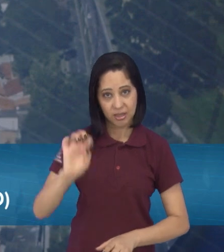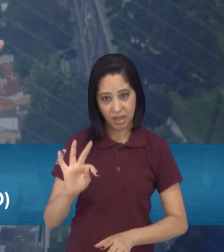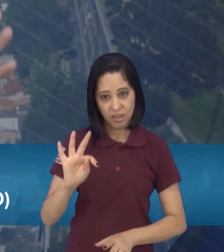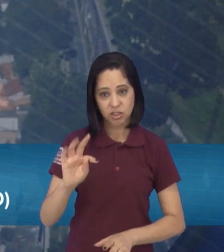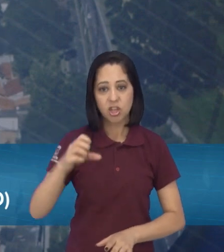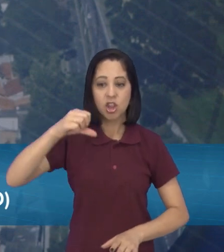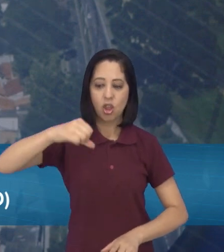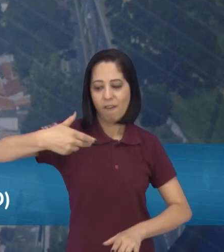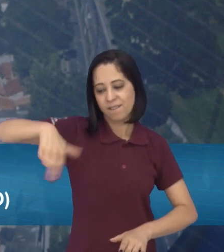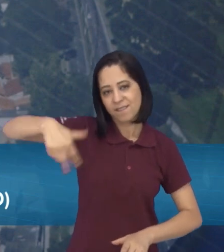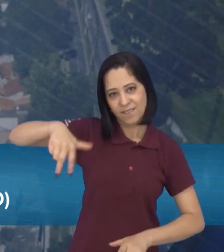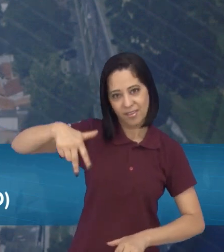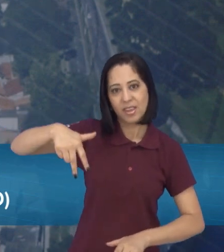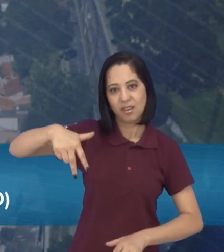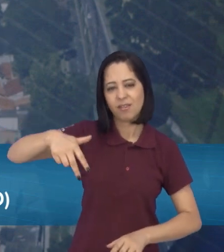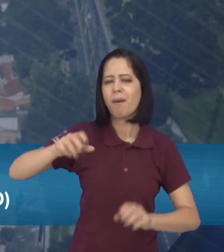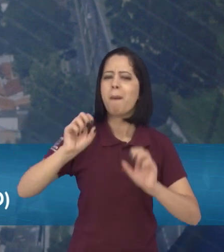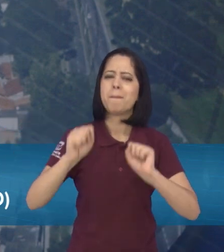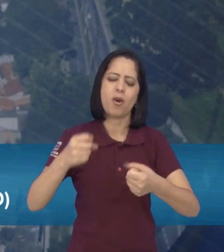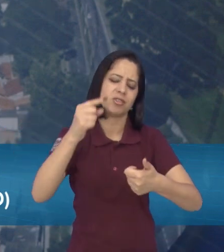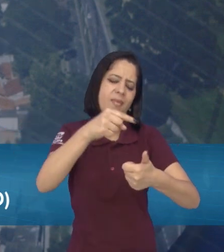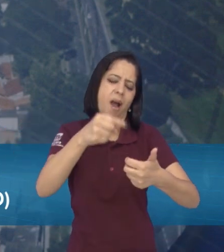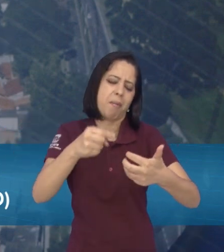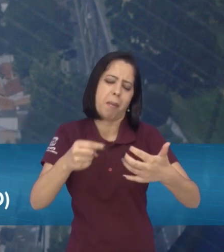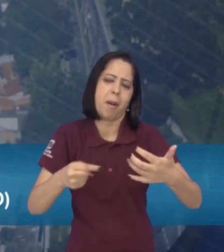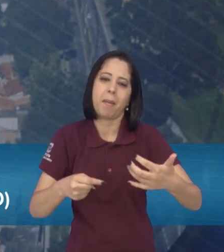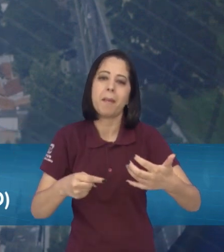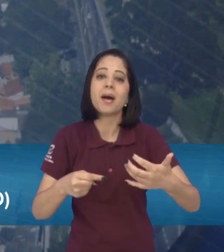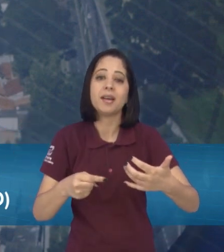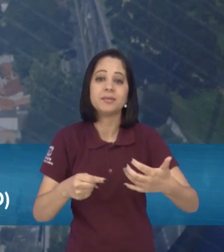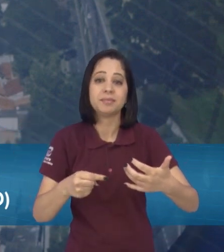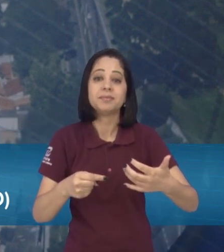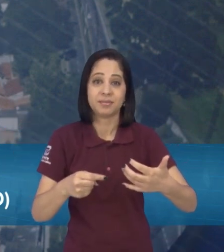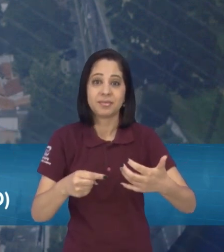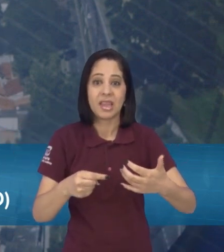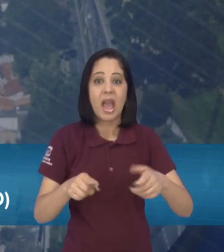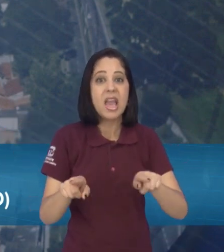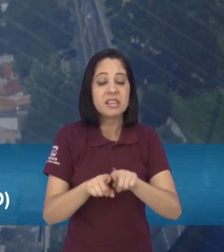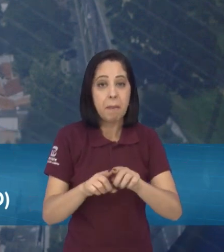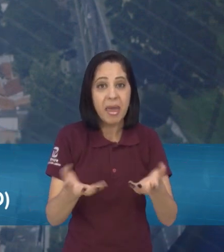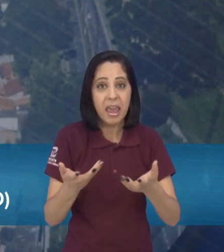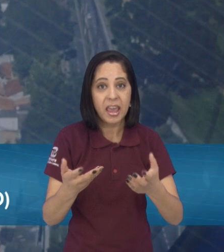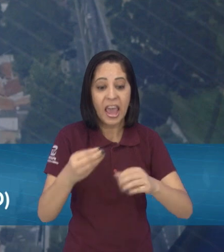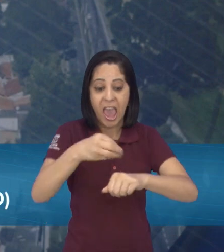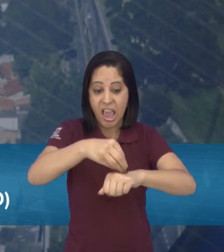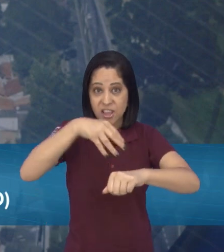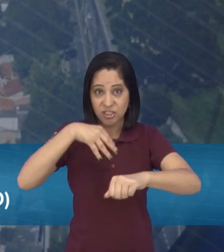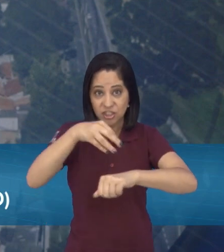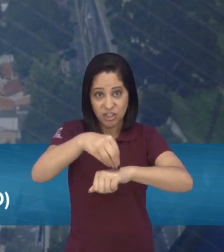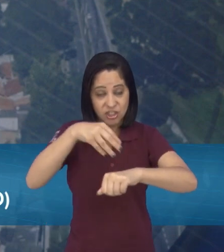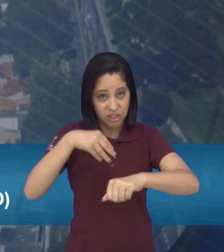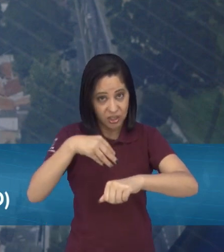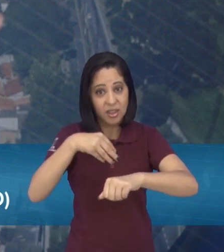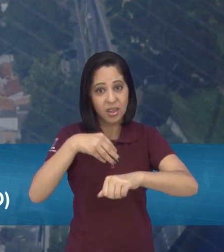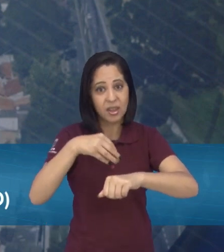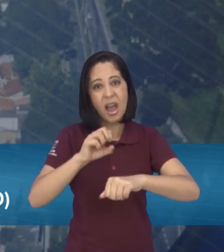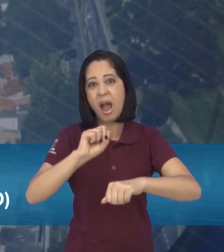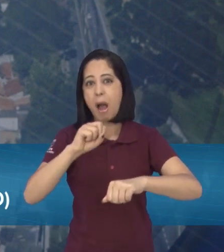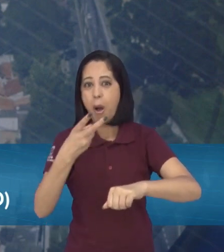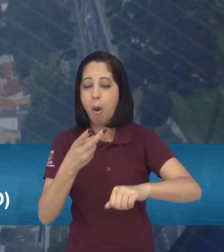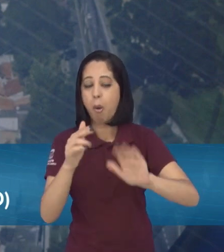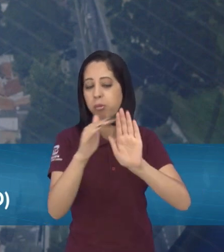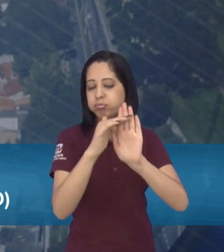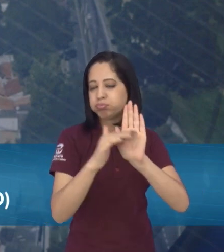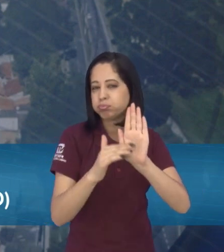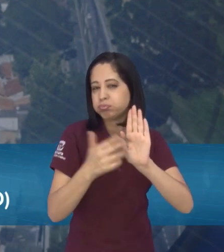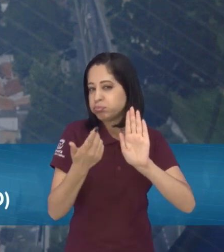a TV Câmara, tem várias opções. E se vocês querem, de repente, sugerir alguma pauta para o Diálogos ou para os demais